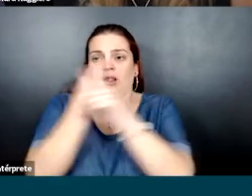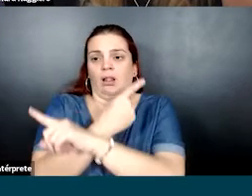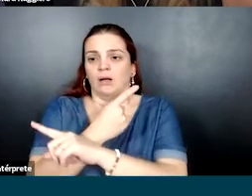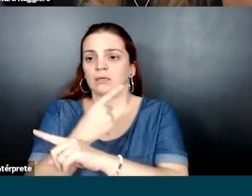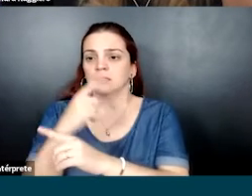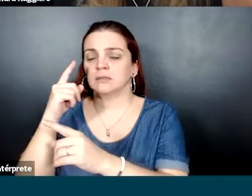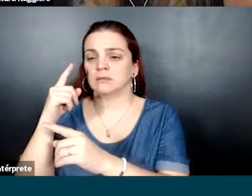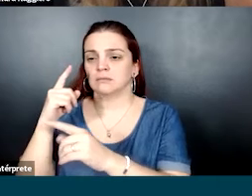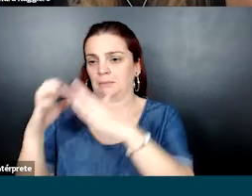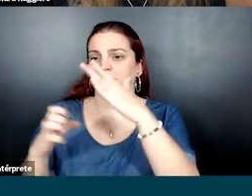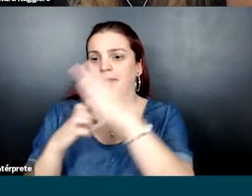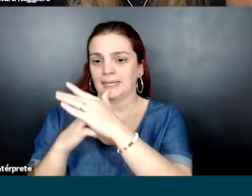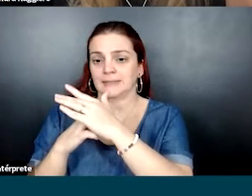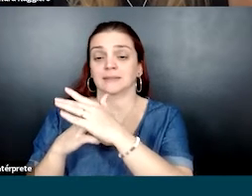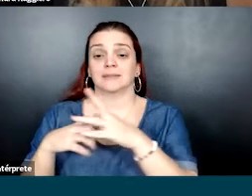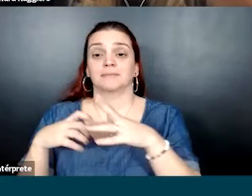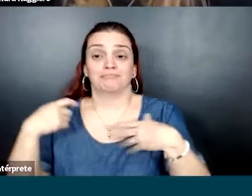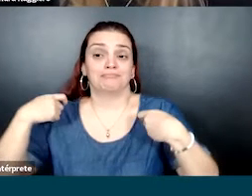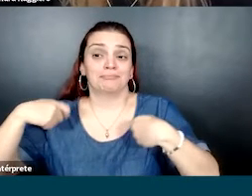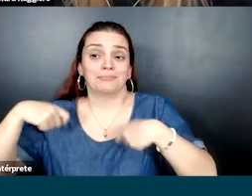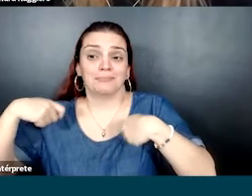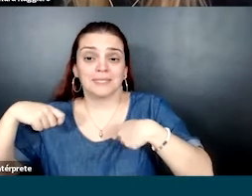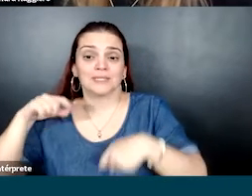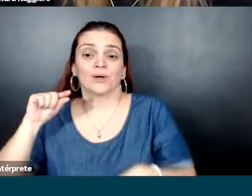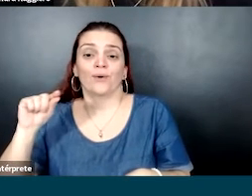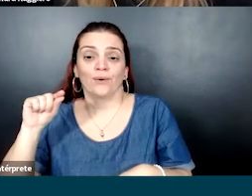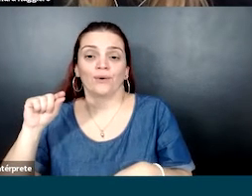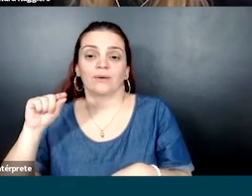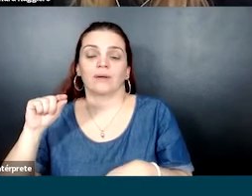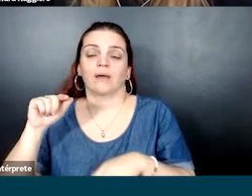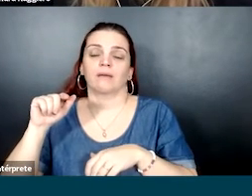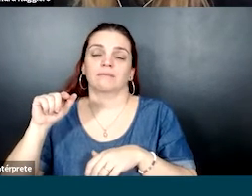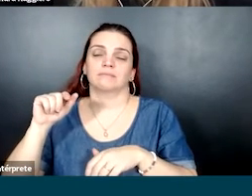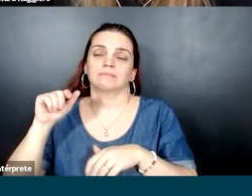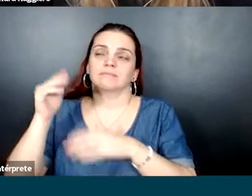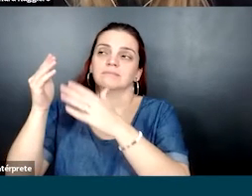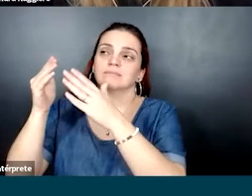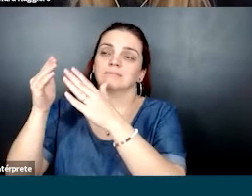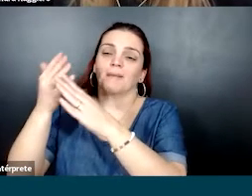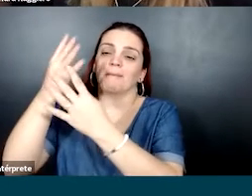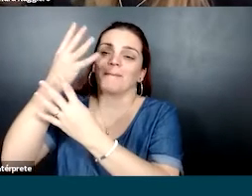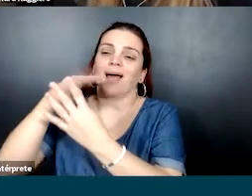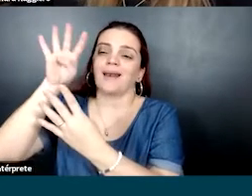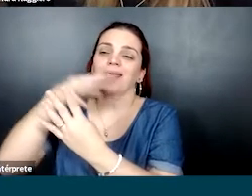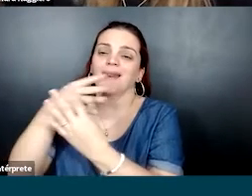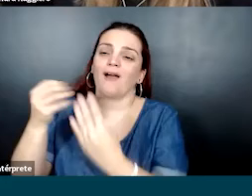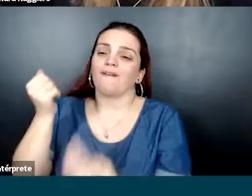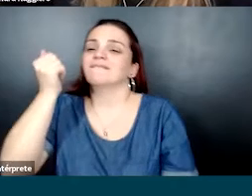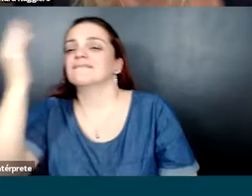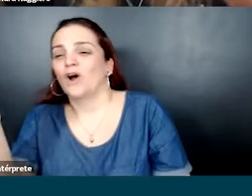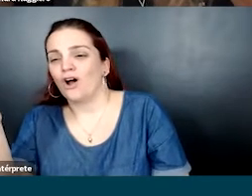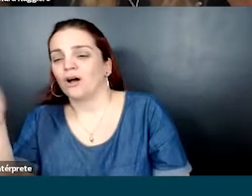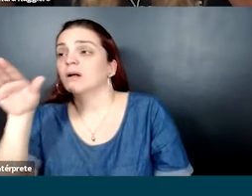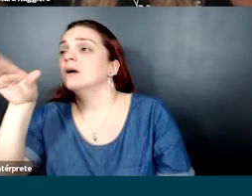empresa, né? Então, sendo necessário até consultas externas, a planilhas